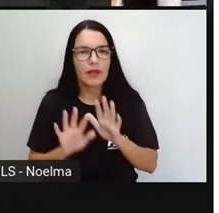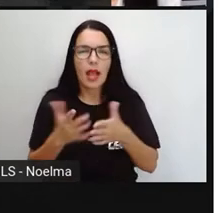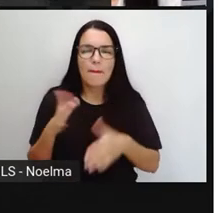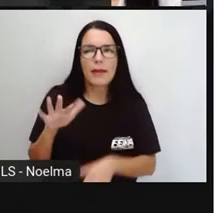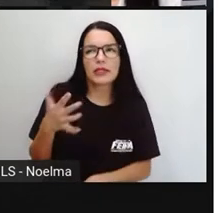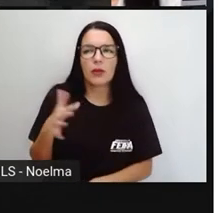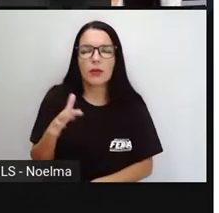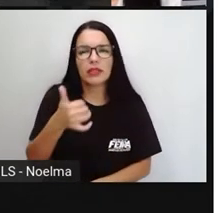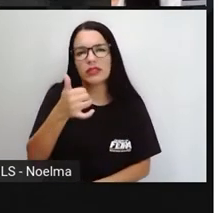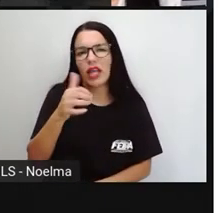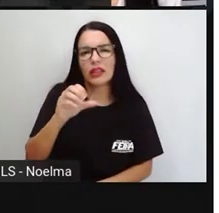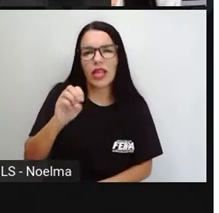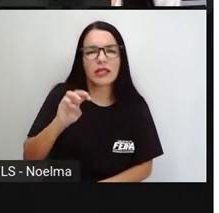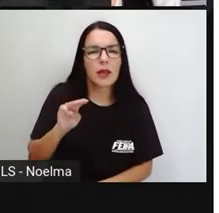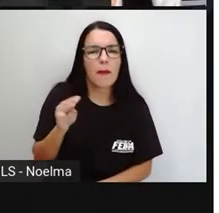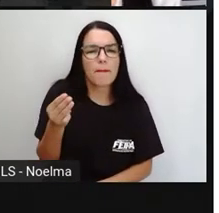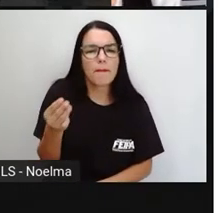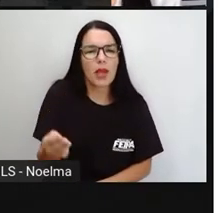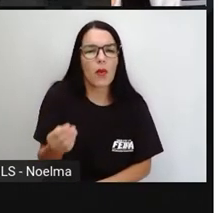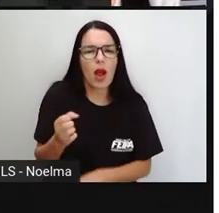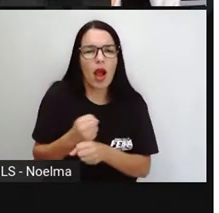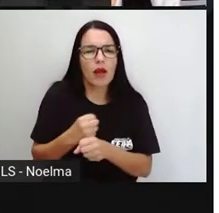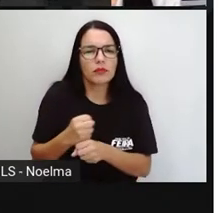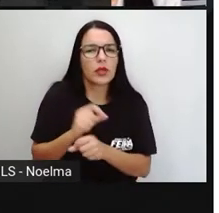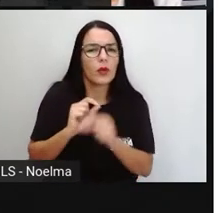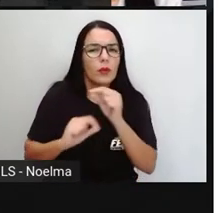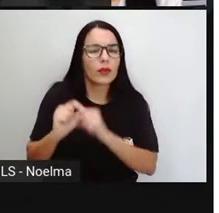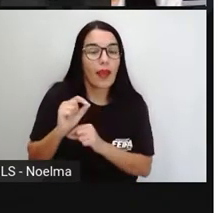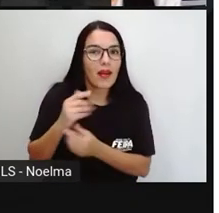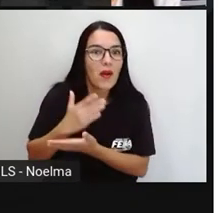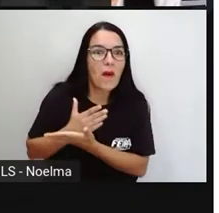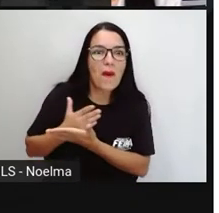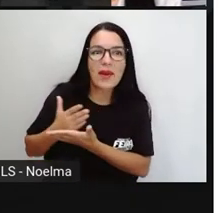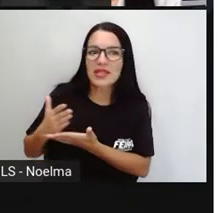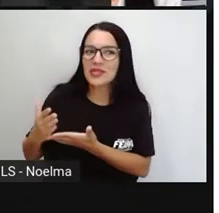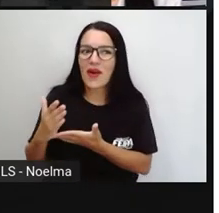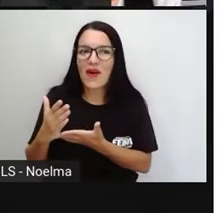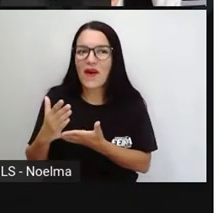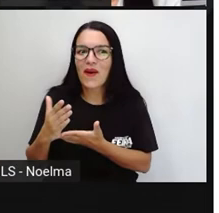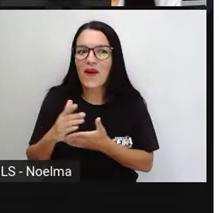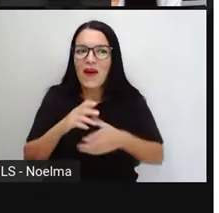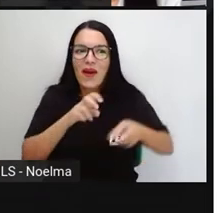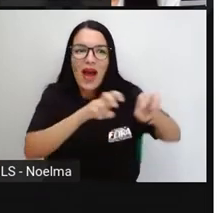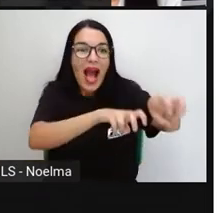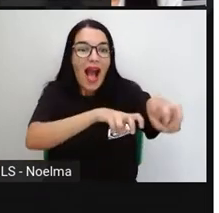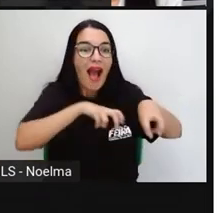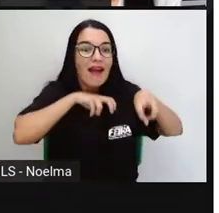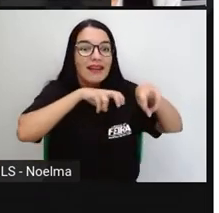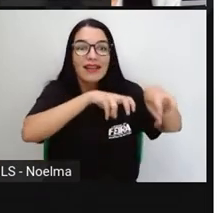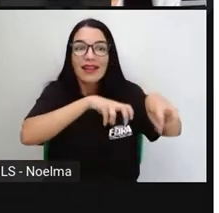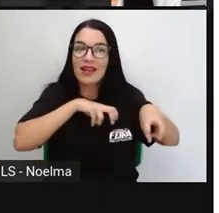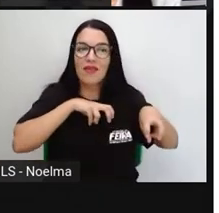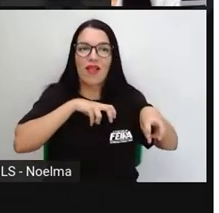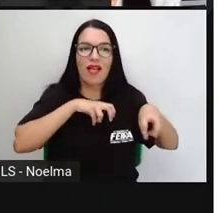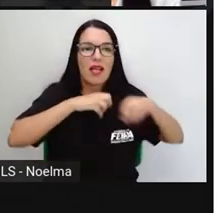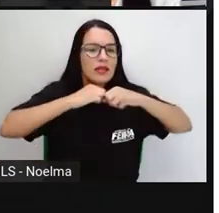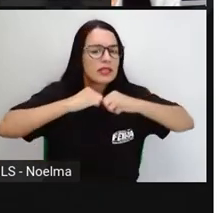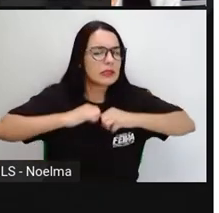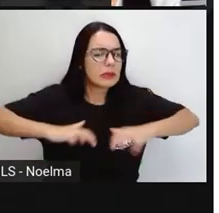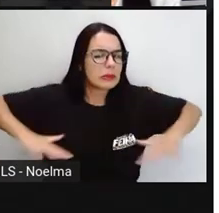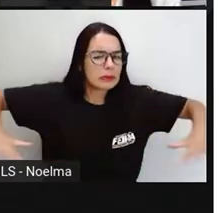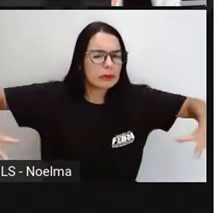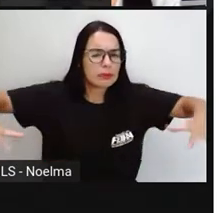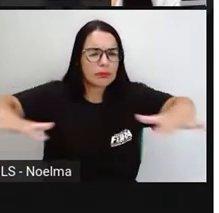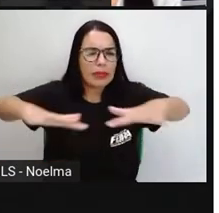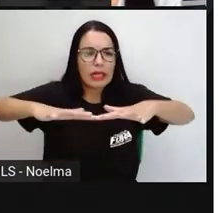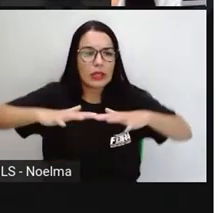há 10 mil anos, iniciou-se a atividade agrícola, que se espalhou pelo mundo. A agricultura possibilitou a